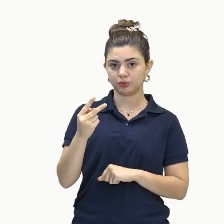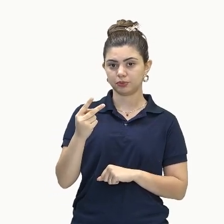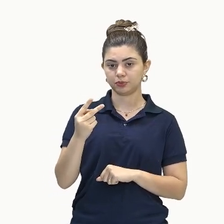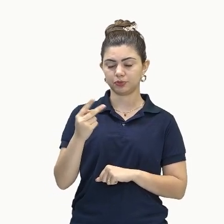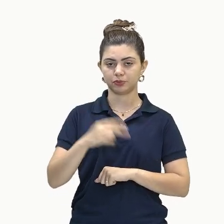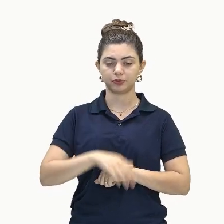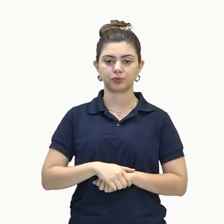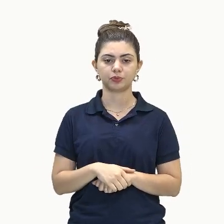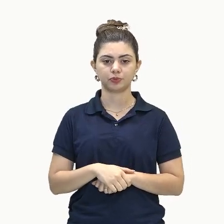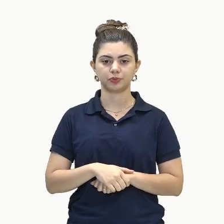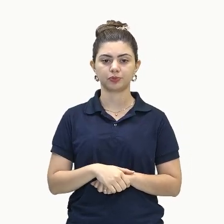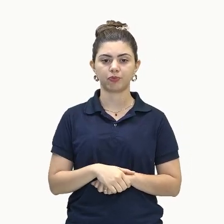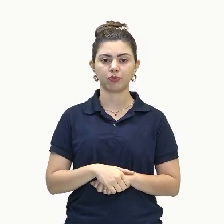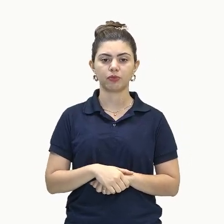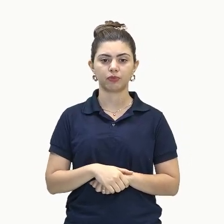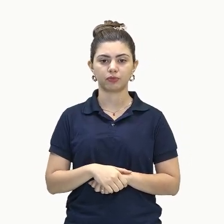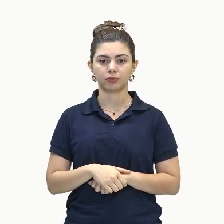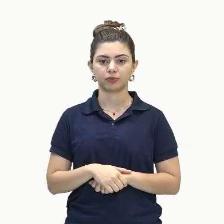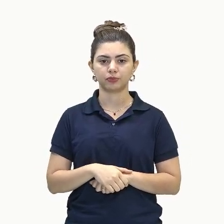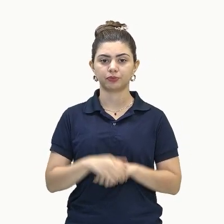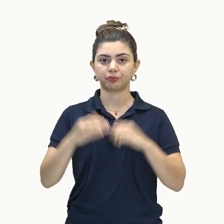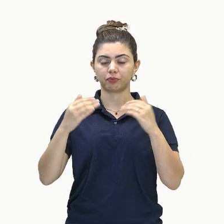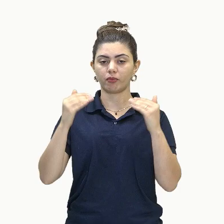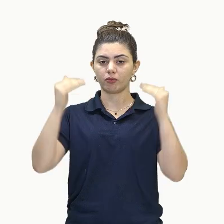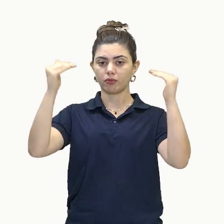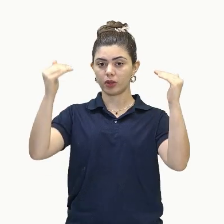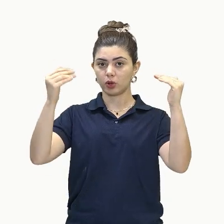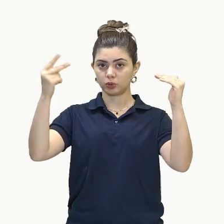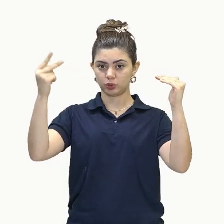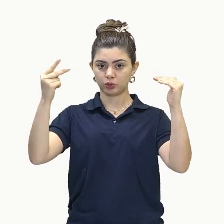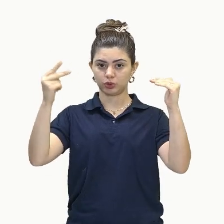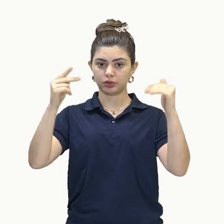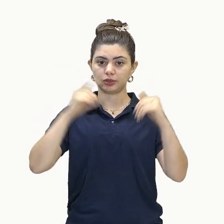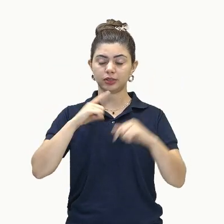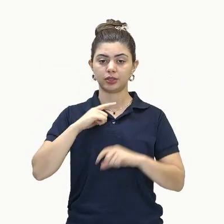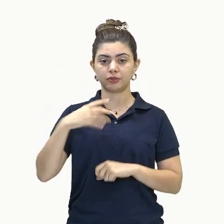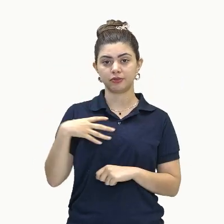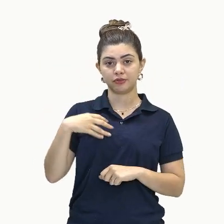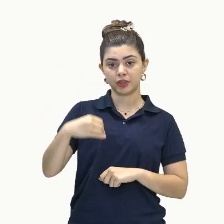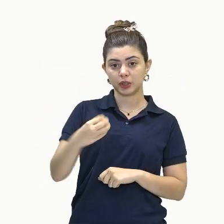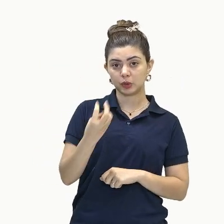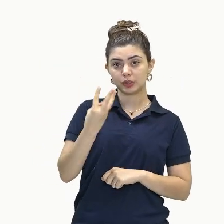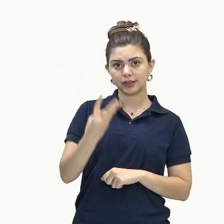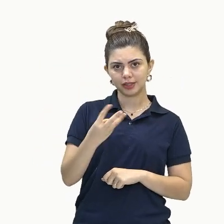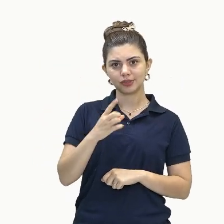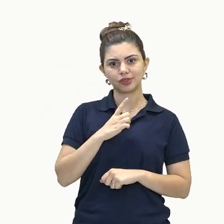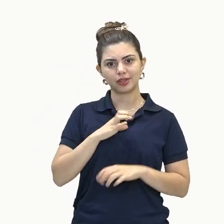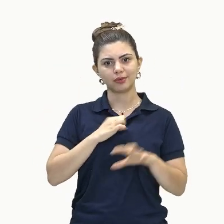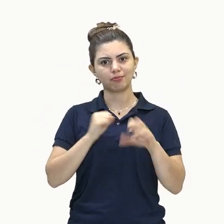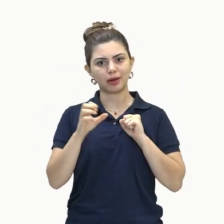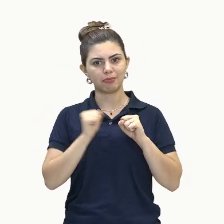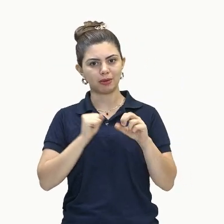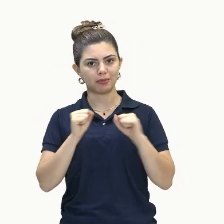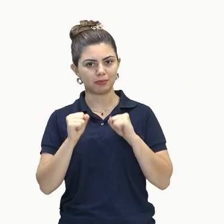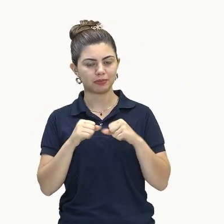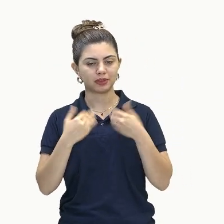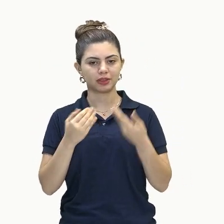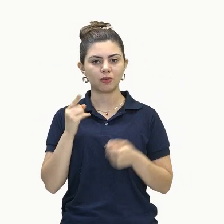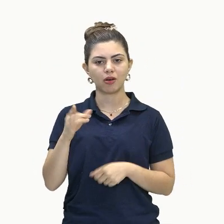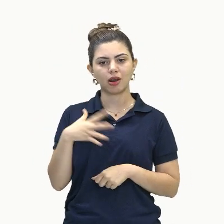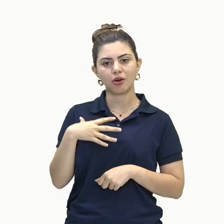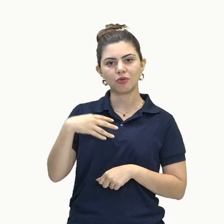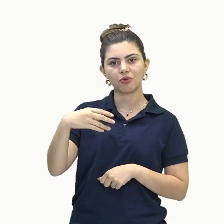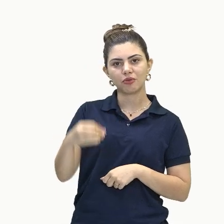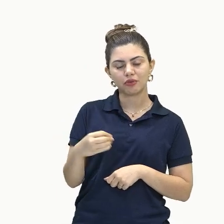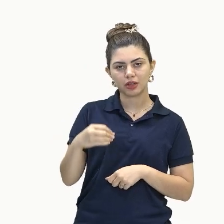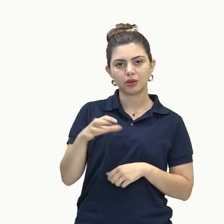acontece? Esse indivíduo, esse homem, ele tem 3 filhos albinos. Né? Então, para que esses filhos sejam albinos,